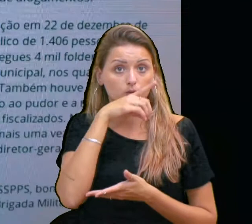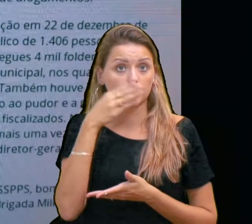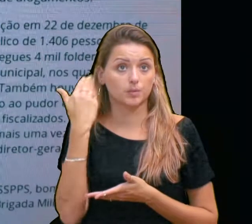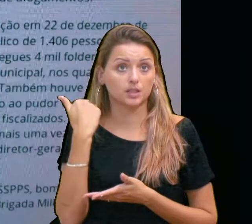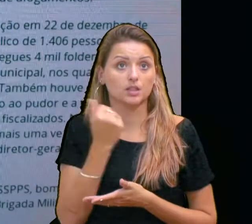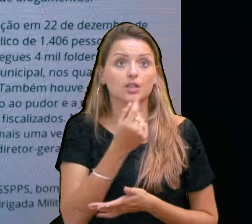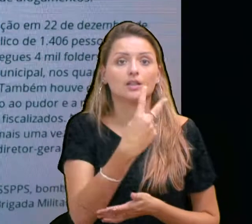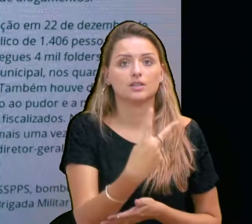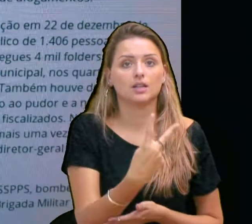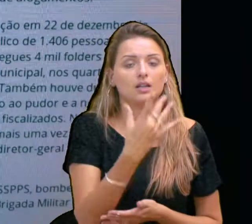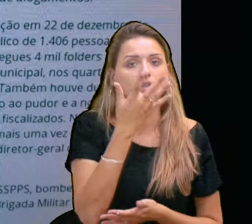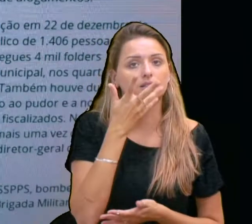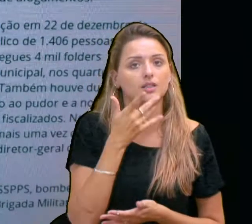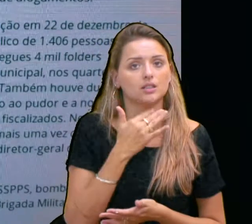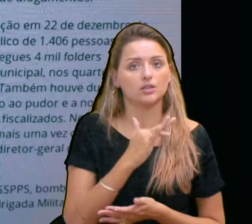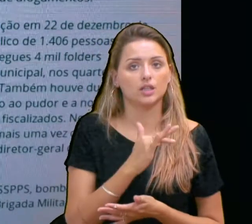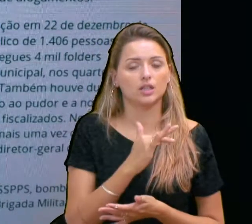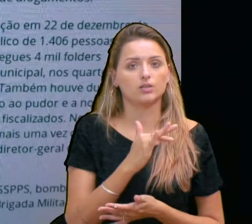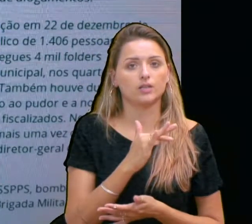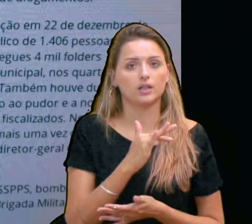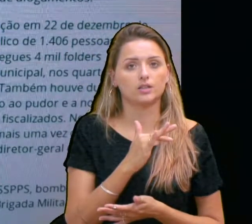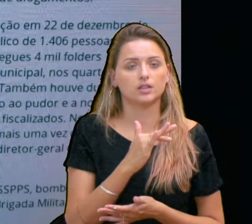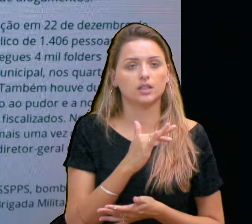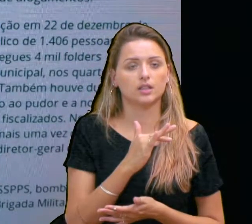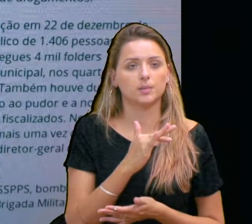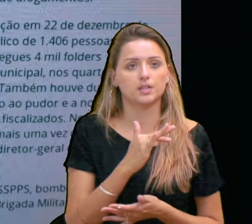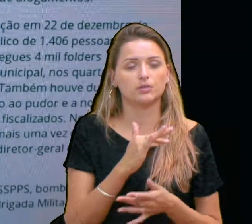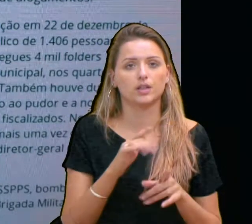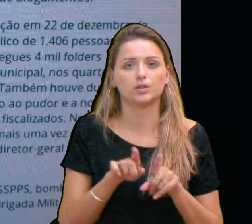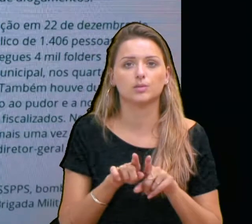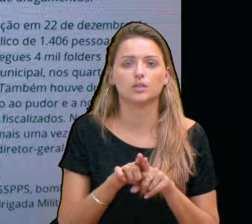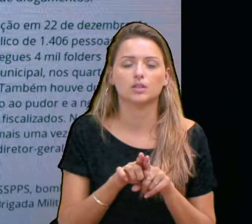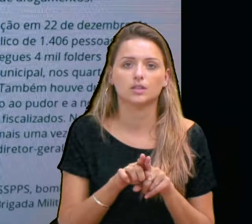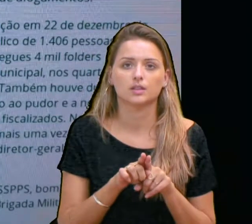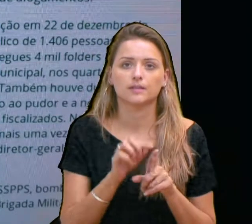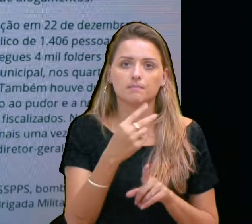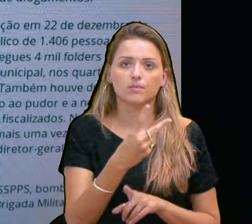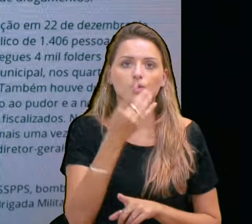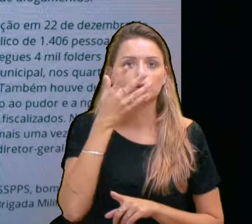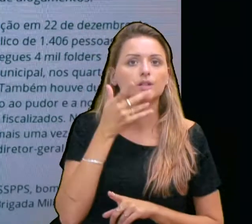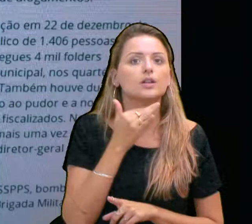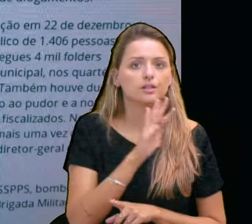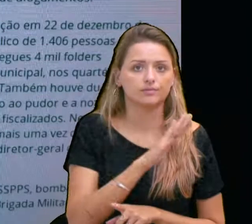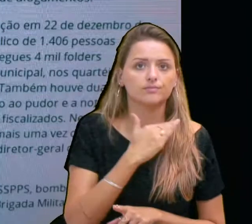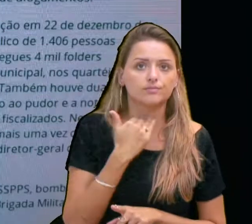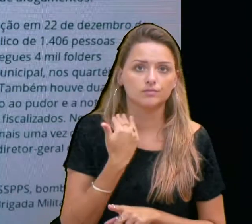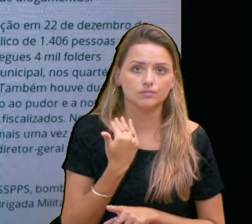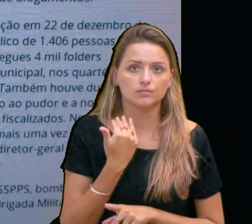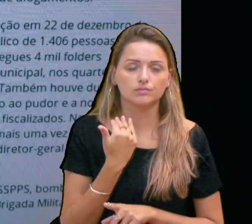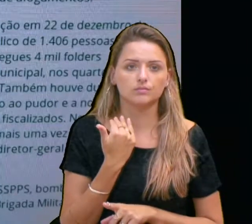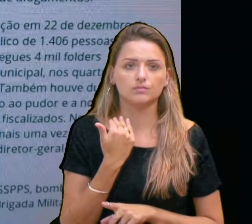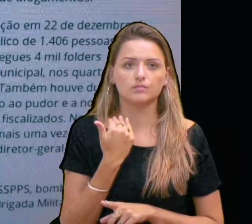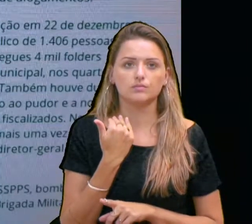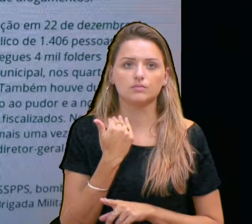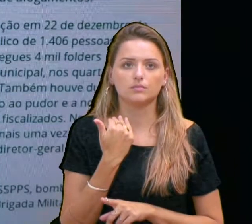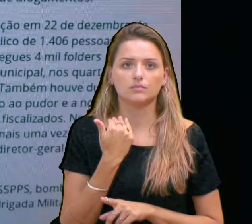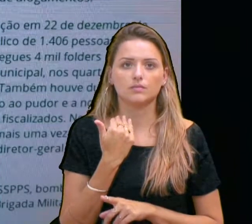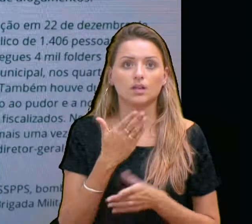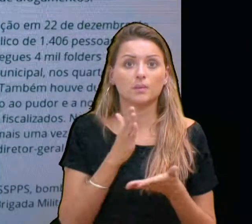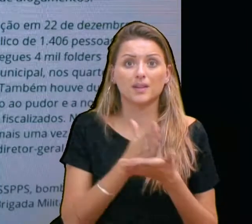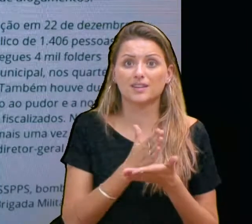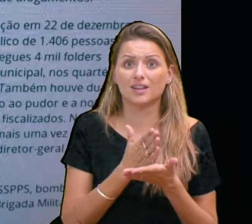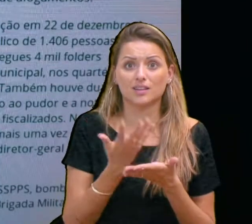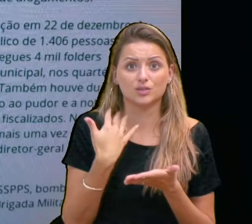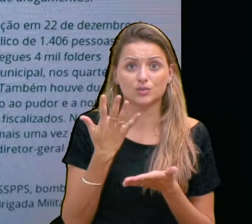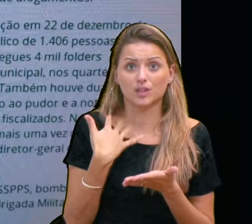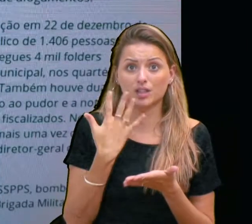foram vítimas de afogamento e que vieram a óbito. E ainda nós estamos na metade do verão.